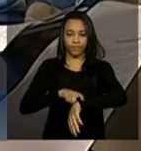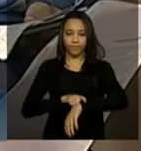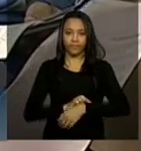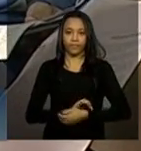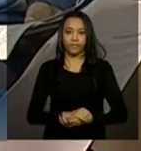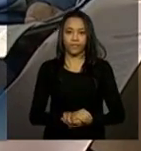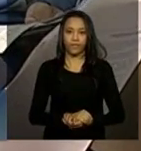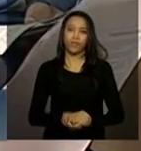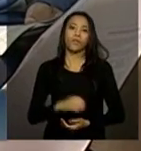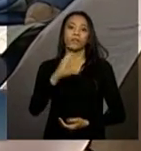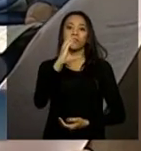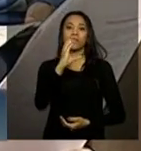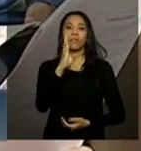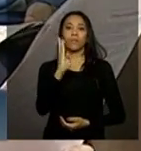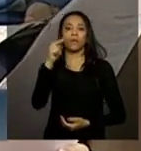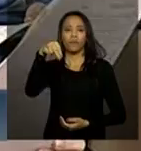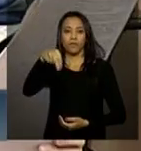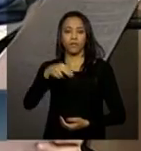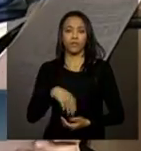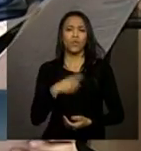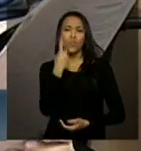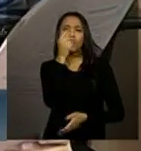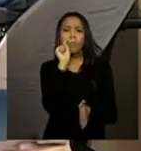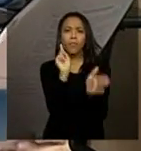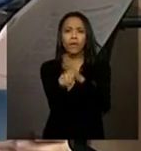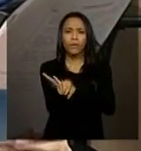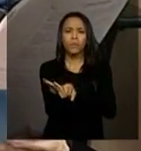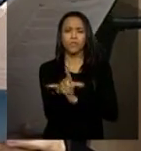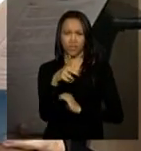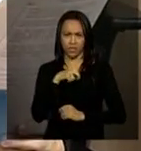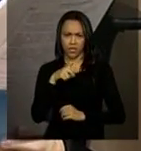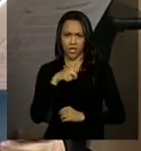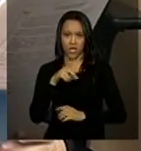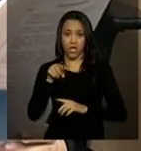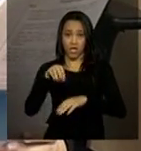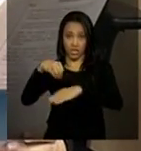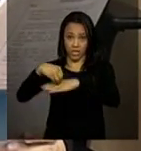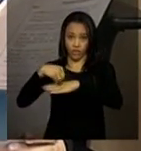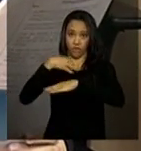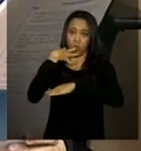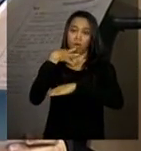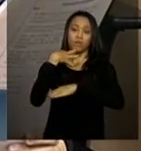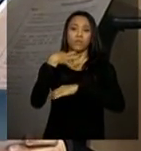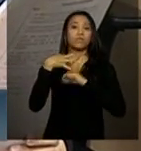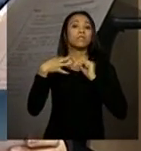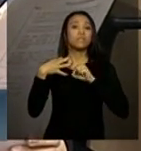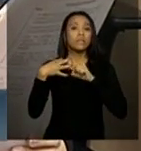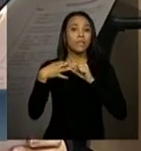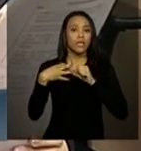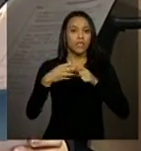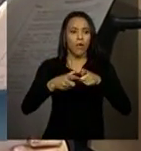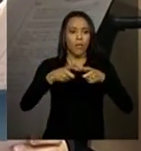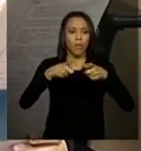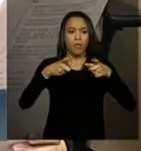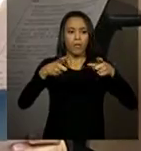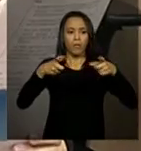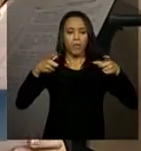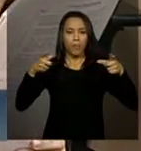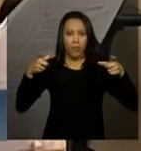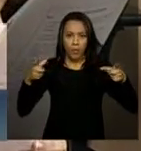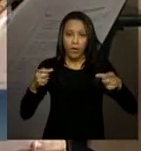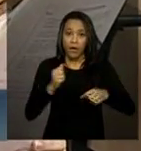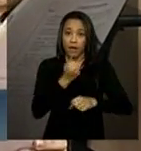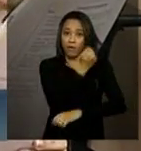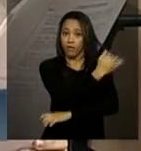não, CBN. Só uma pergunta, não sei se você já tem esse dado, a gente pode até calcular, mas esse aumento da vegetação secundária de 2010